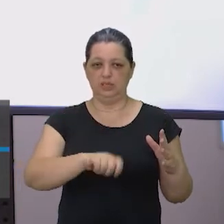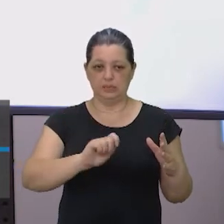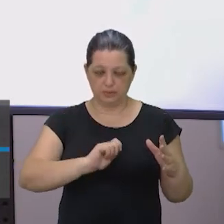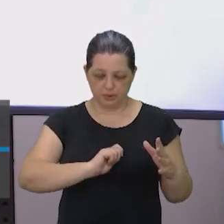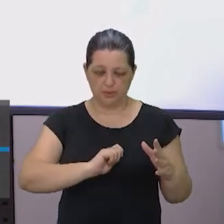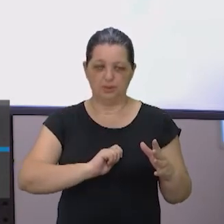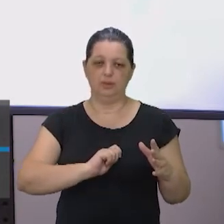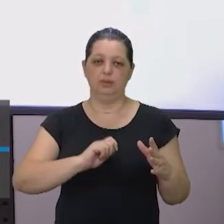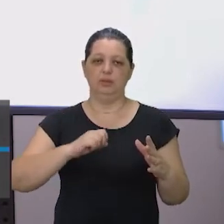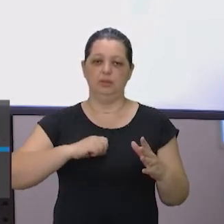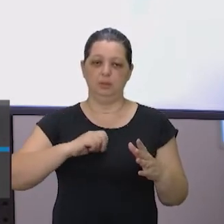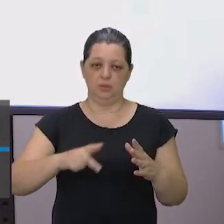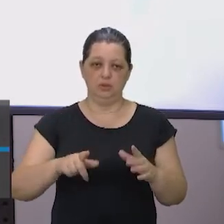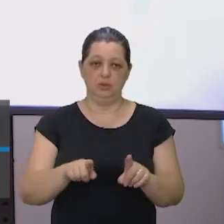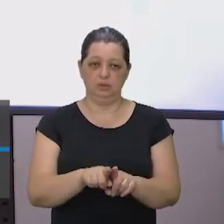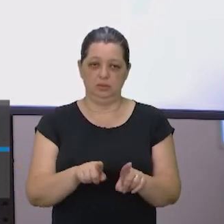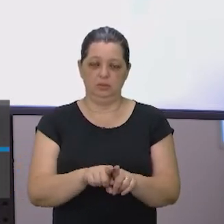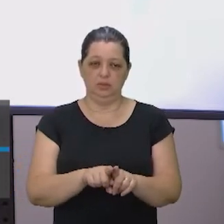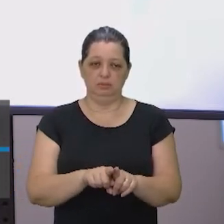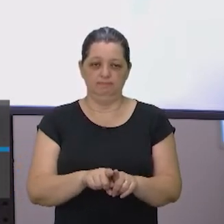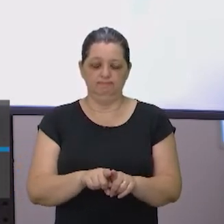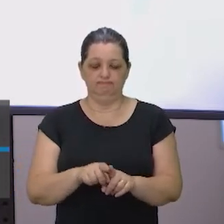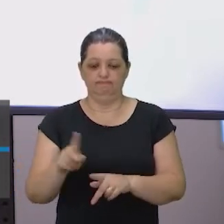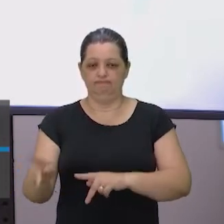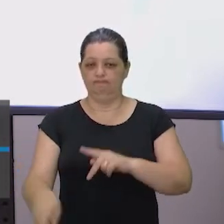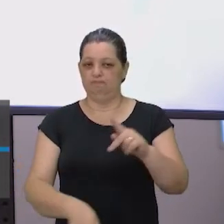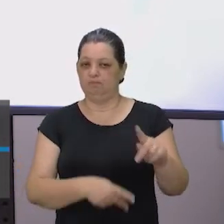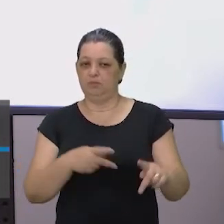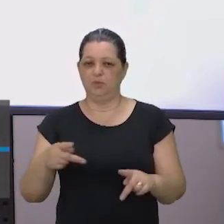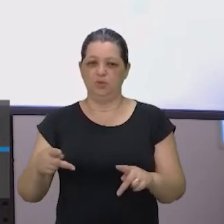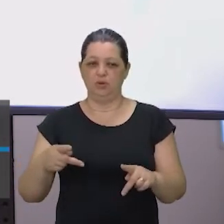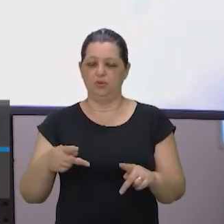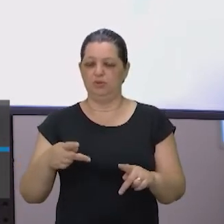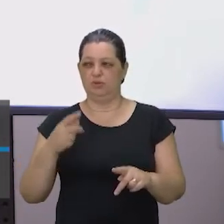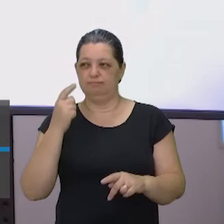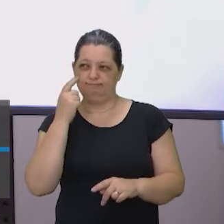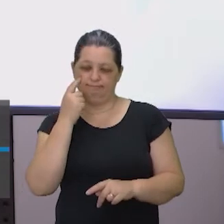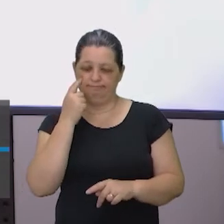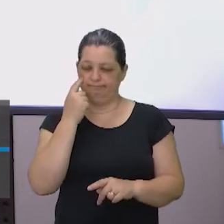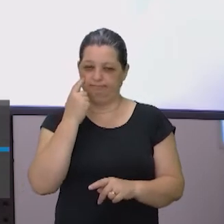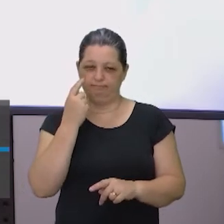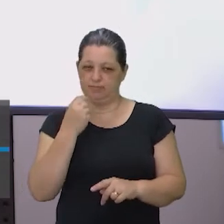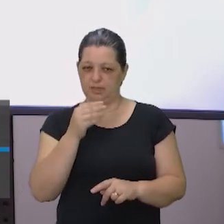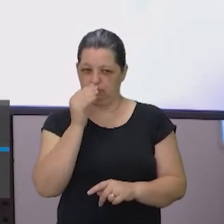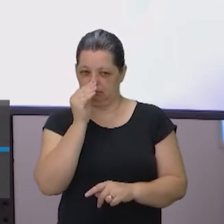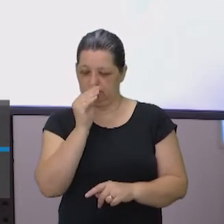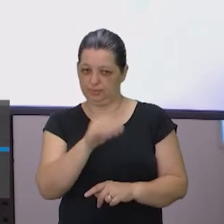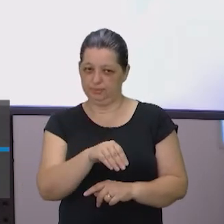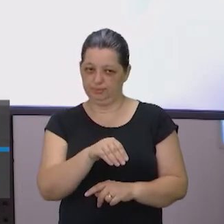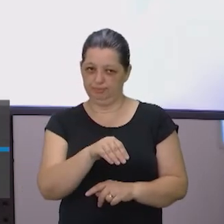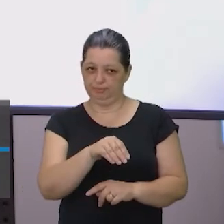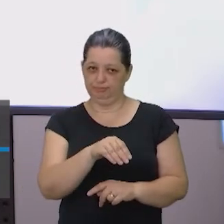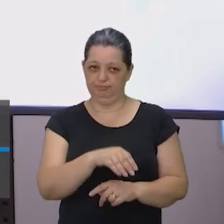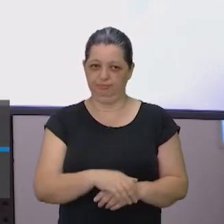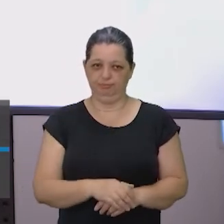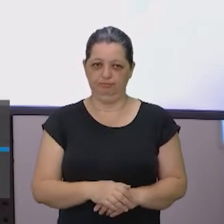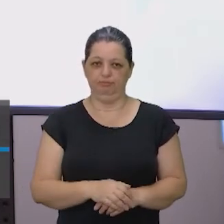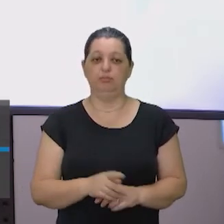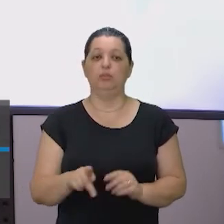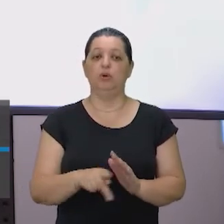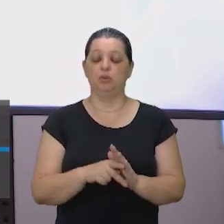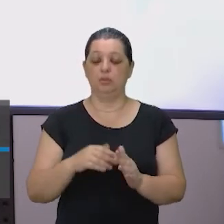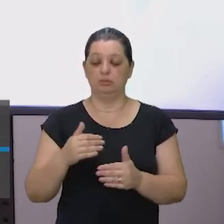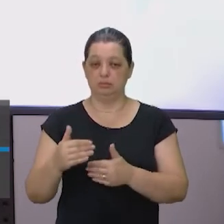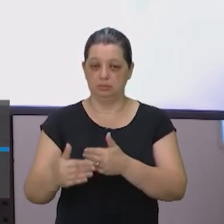na América Portuguesa, deixou o povo em segundo plano. É verdade. Foram processos